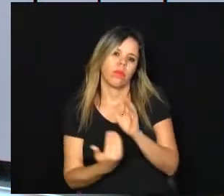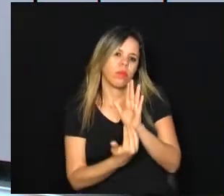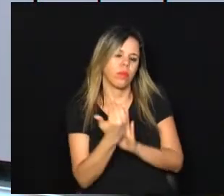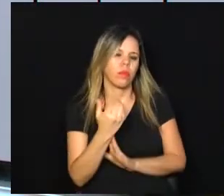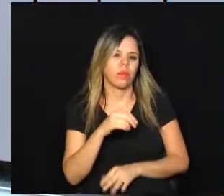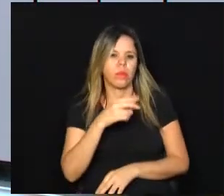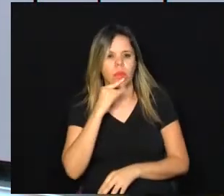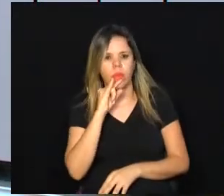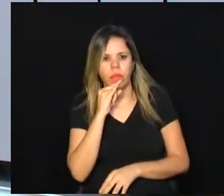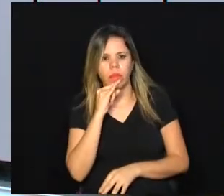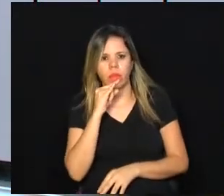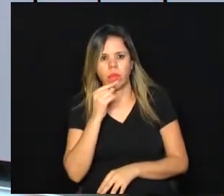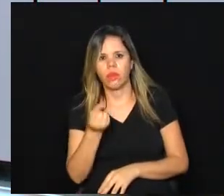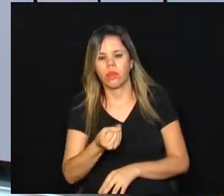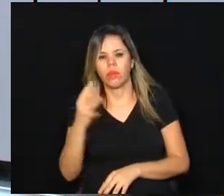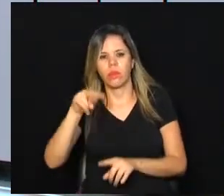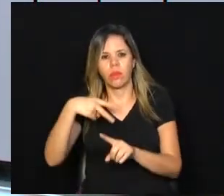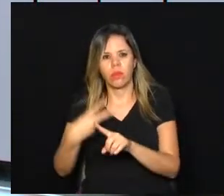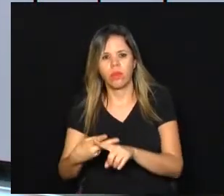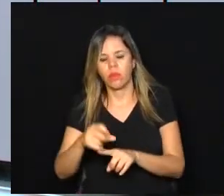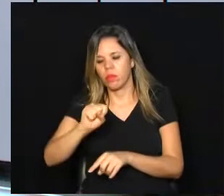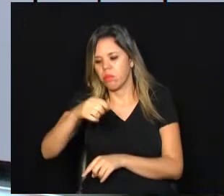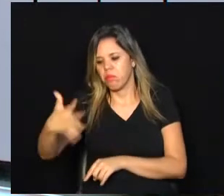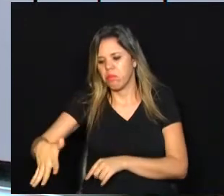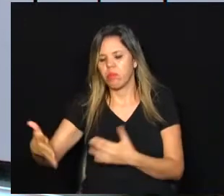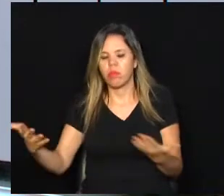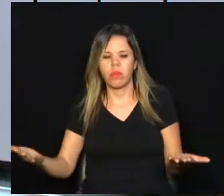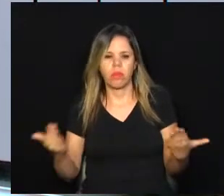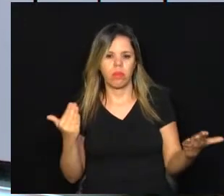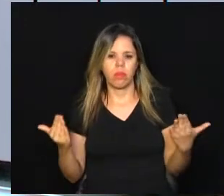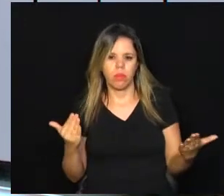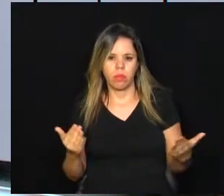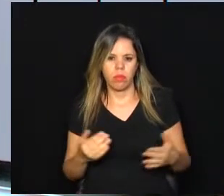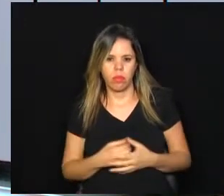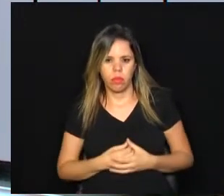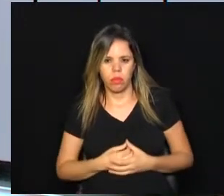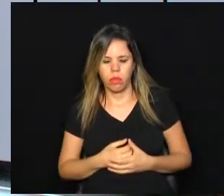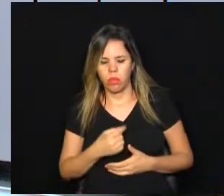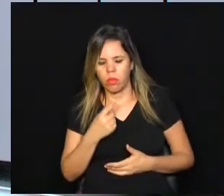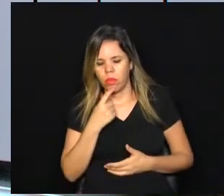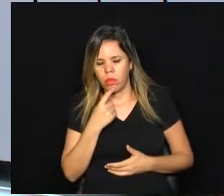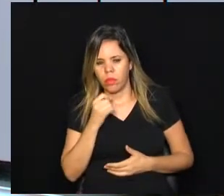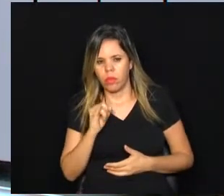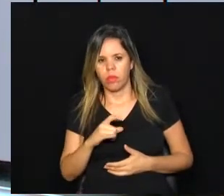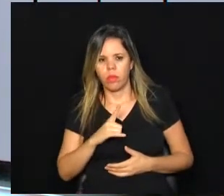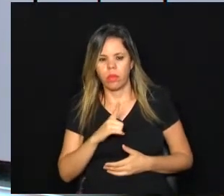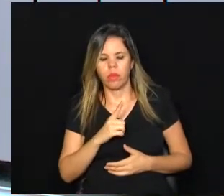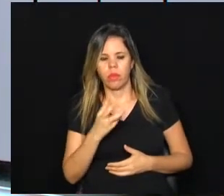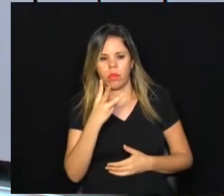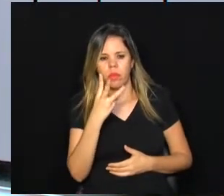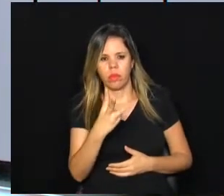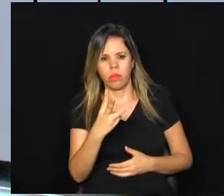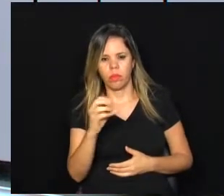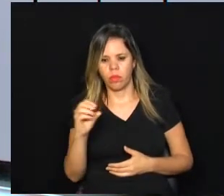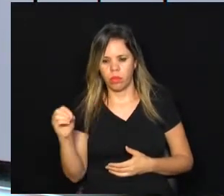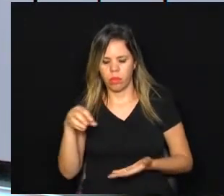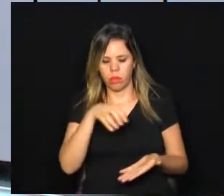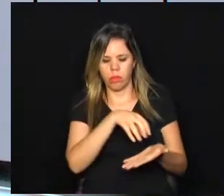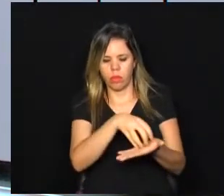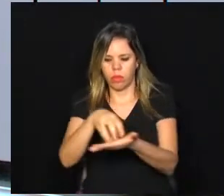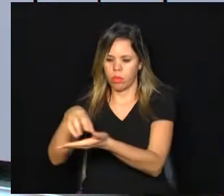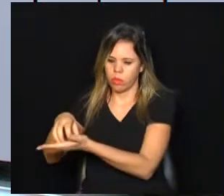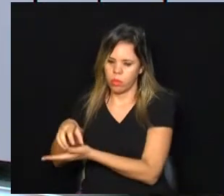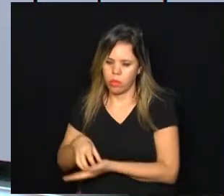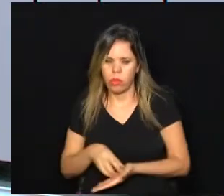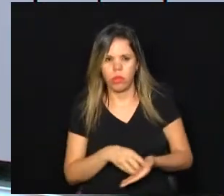Piracicaba e não sei quantas vezes maior que Santos. Nós temos cerca de 300 núcleos que foram invasões